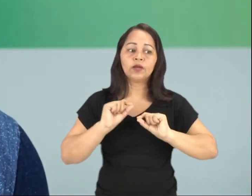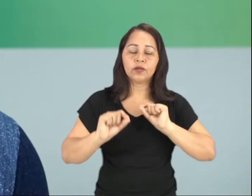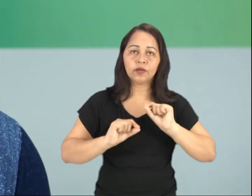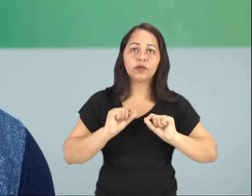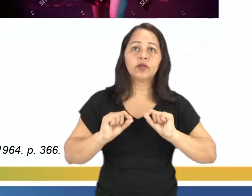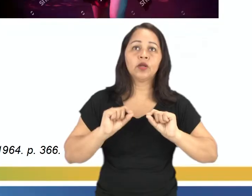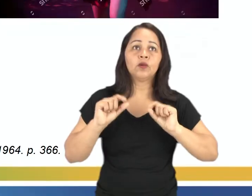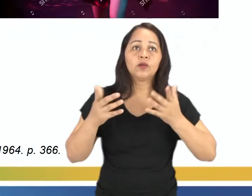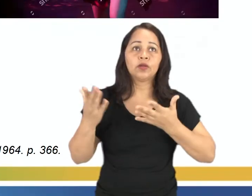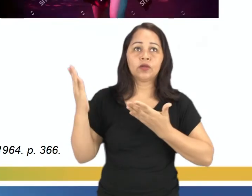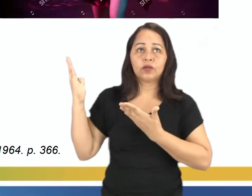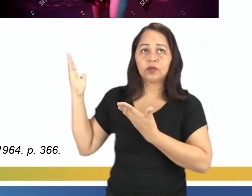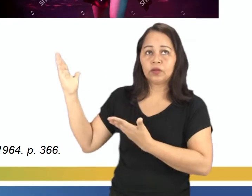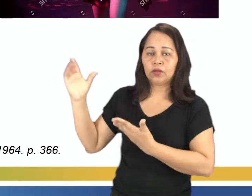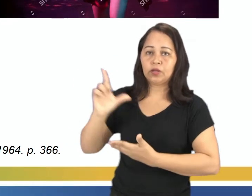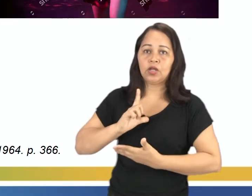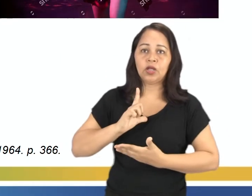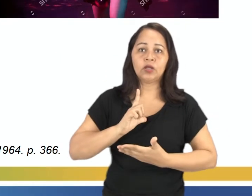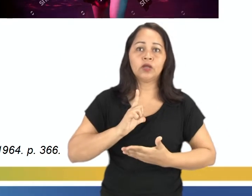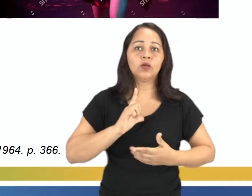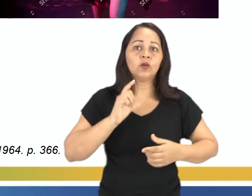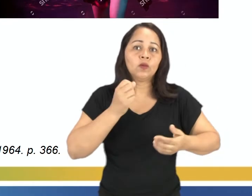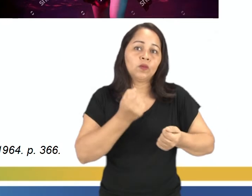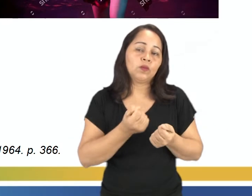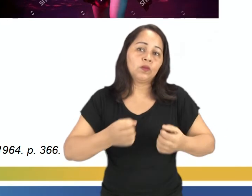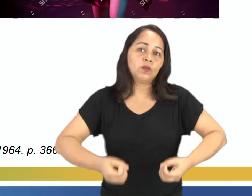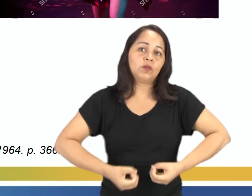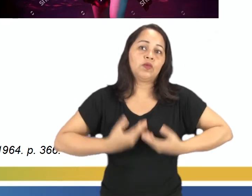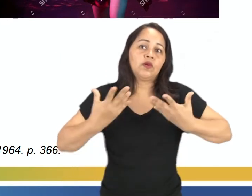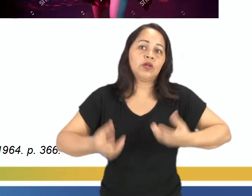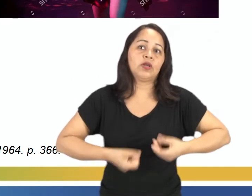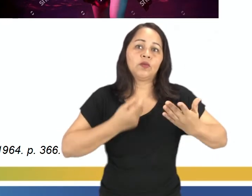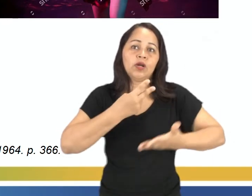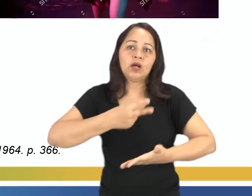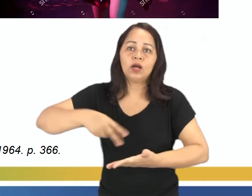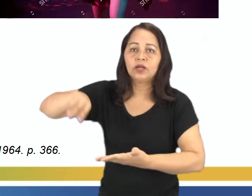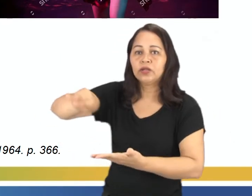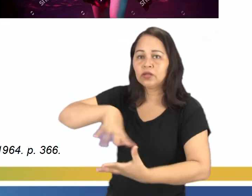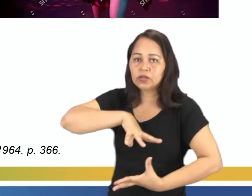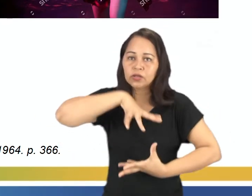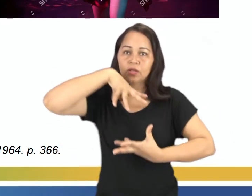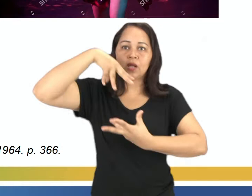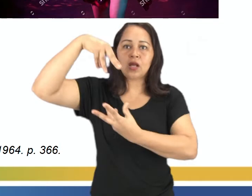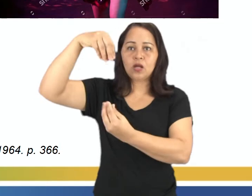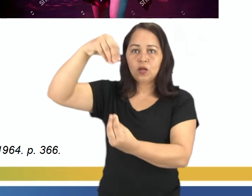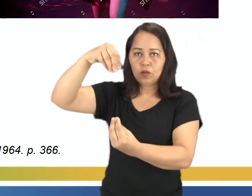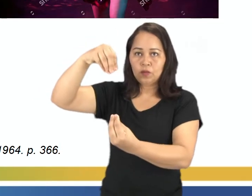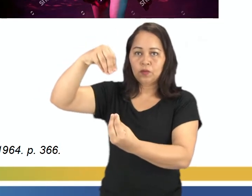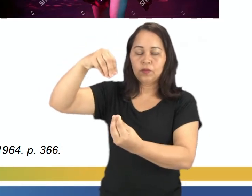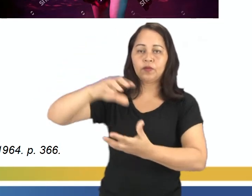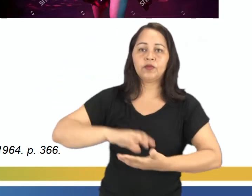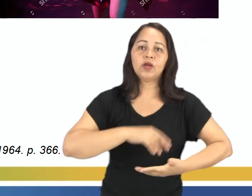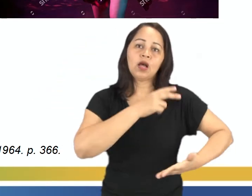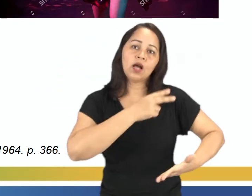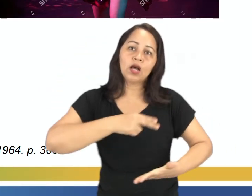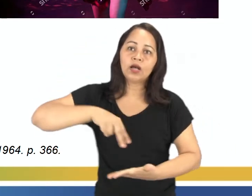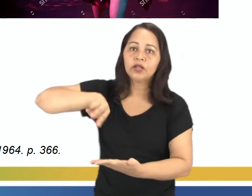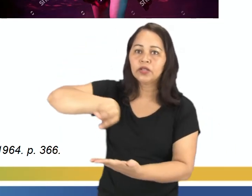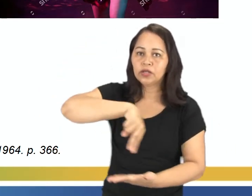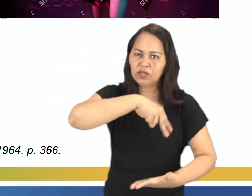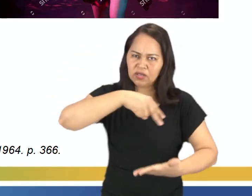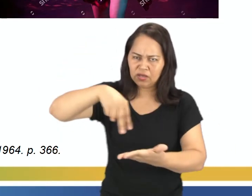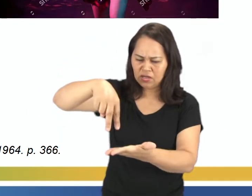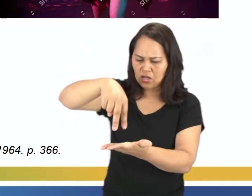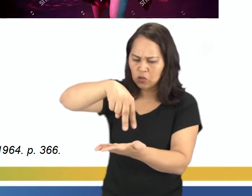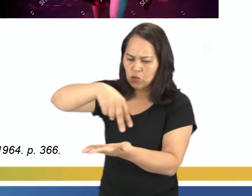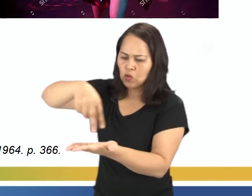bom? Nós temos aqui um poema, A Dança e a Alma. A dança não é